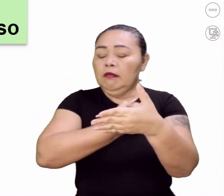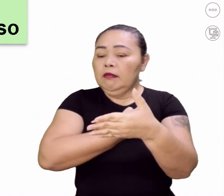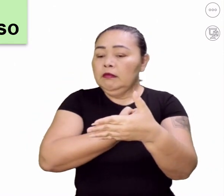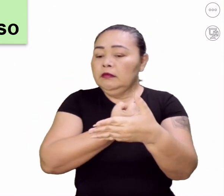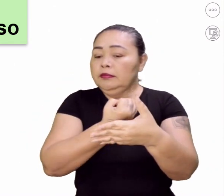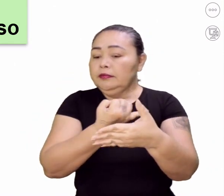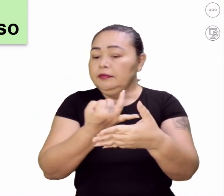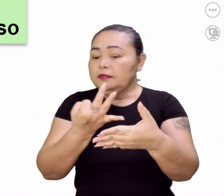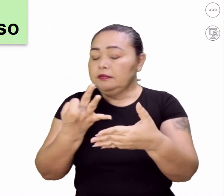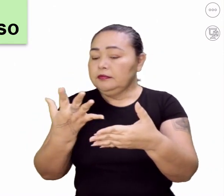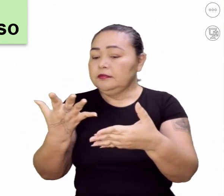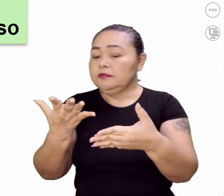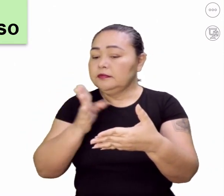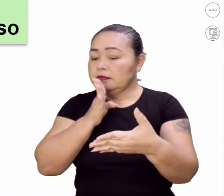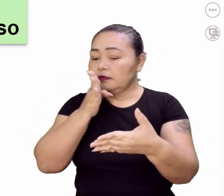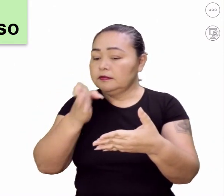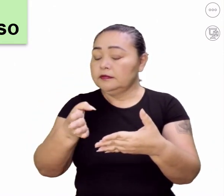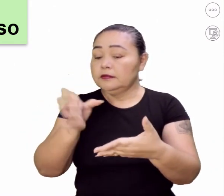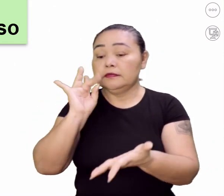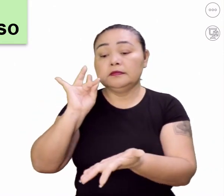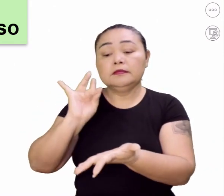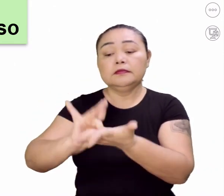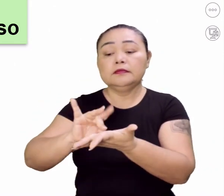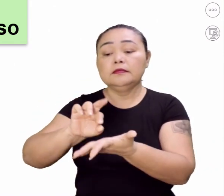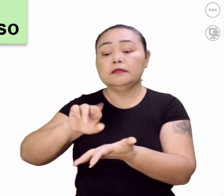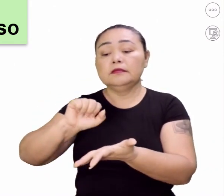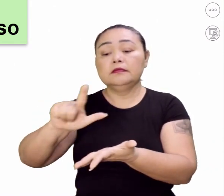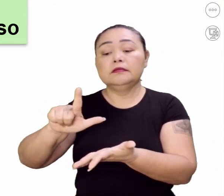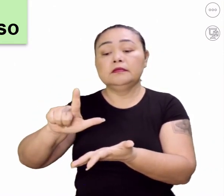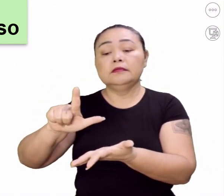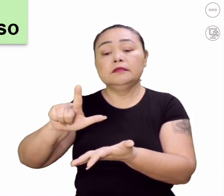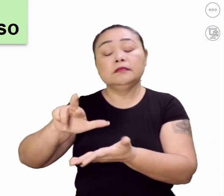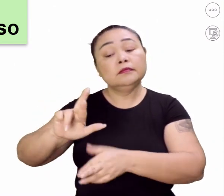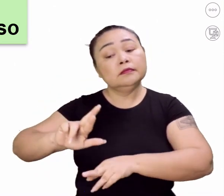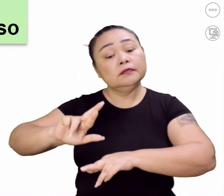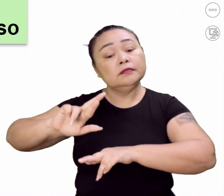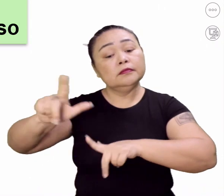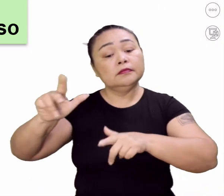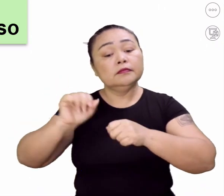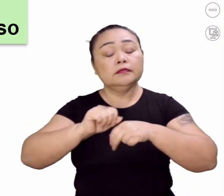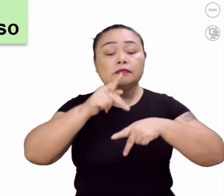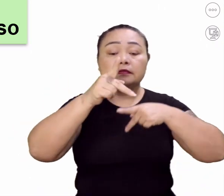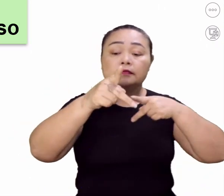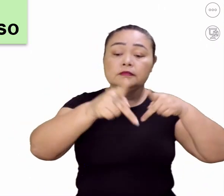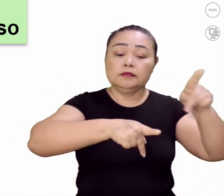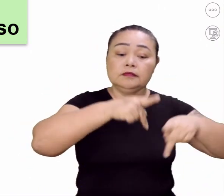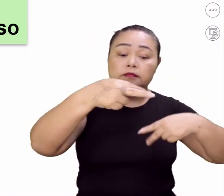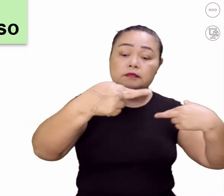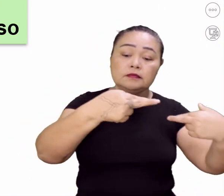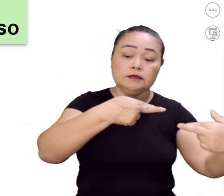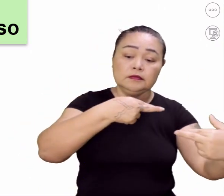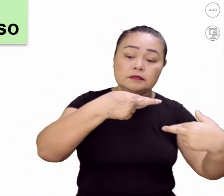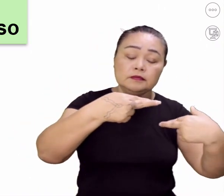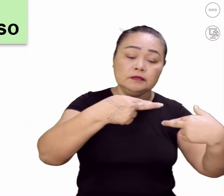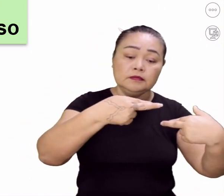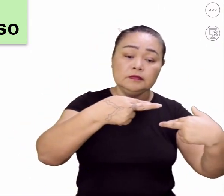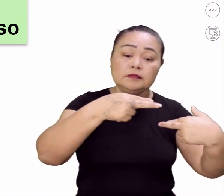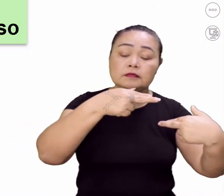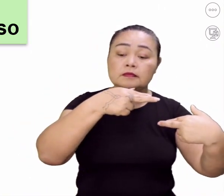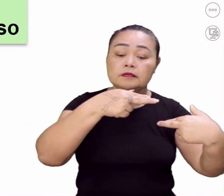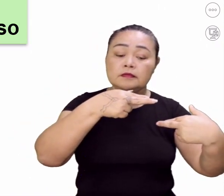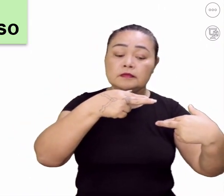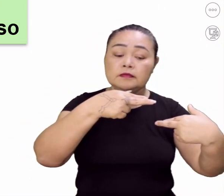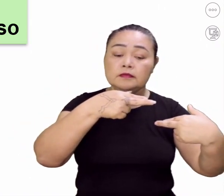Rogério? Absolutos, eles são os números reais. Que Exatamente. são diferentes, por exemplo, da população relativa, que é